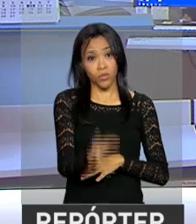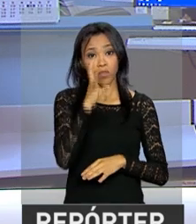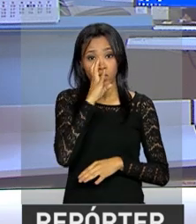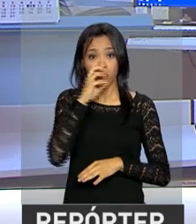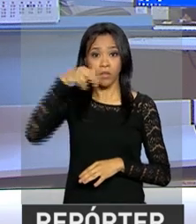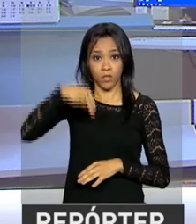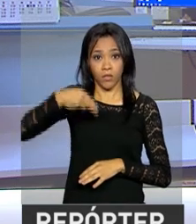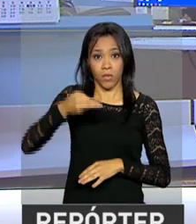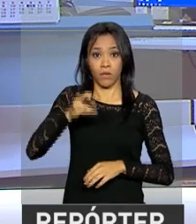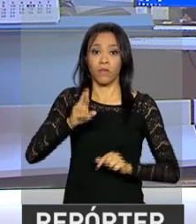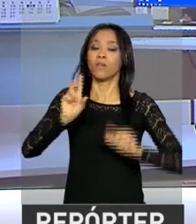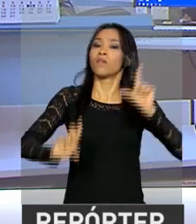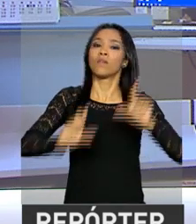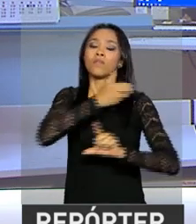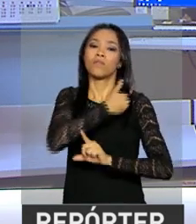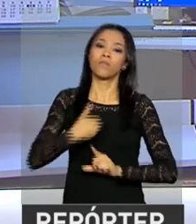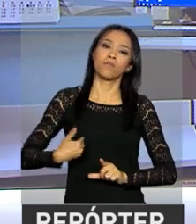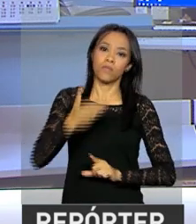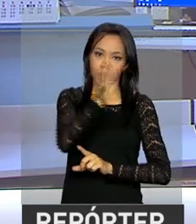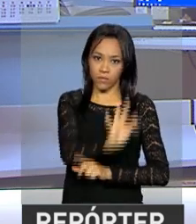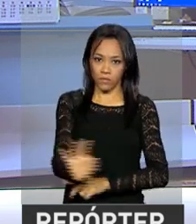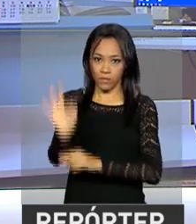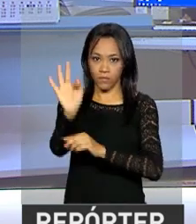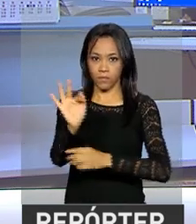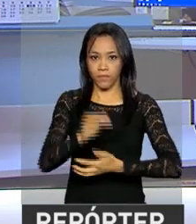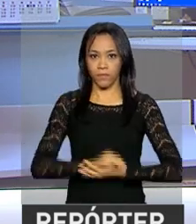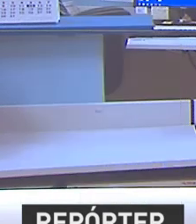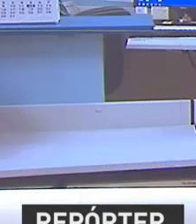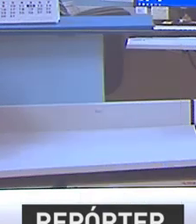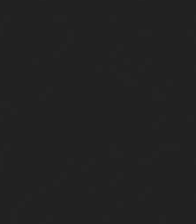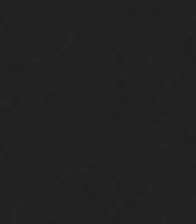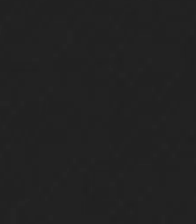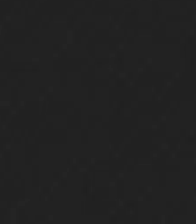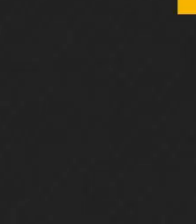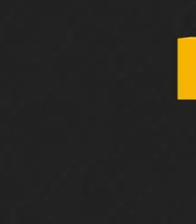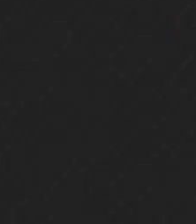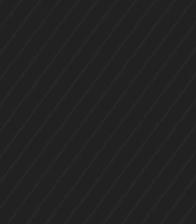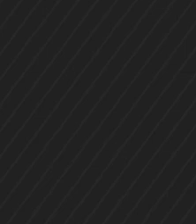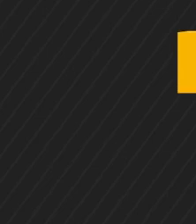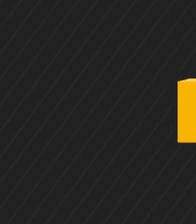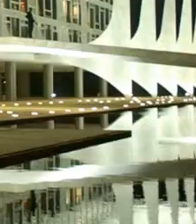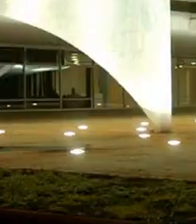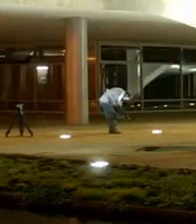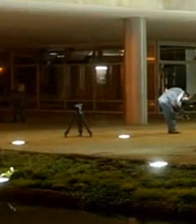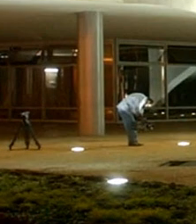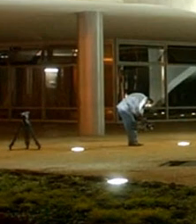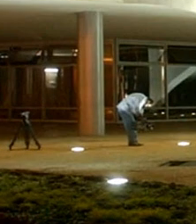com a gente aqui na TV NBR, a TV do Governo Federal.